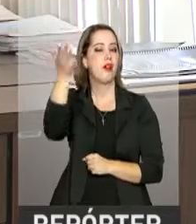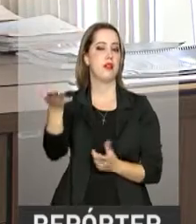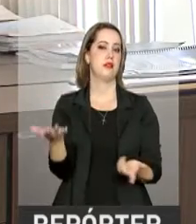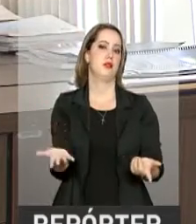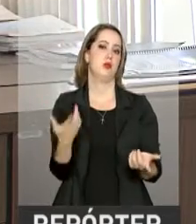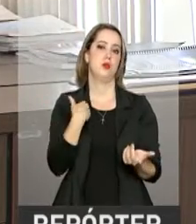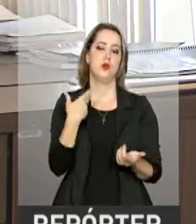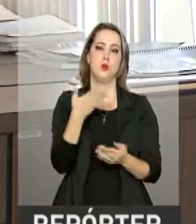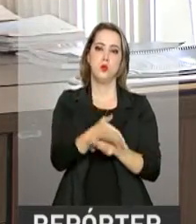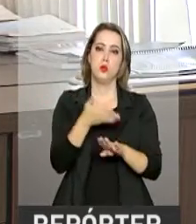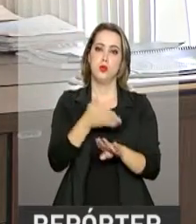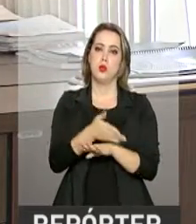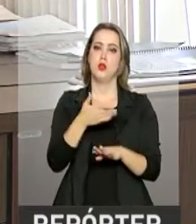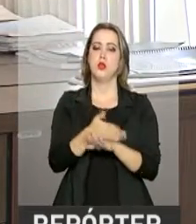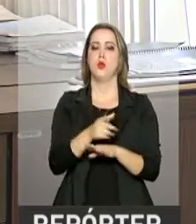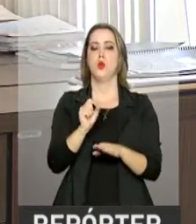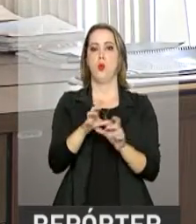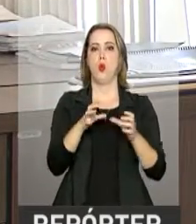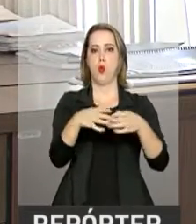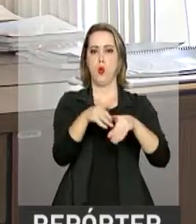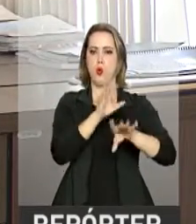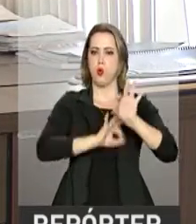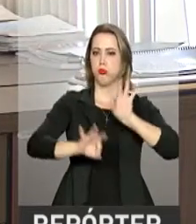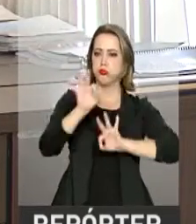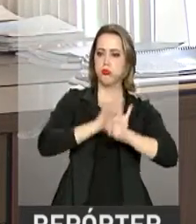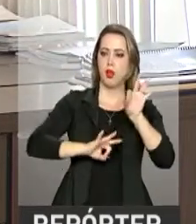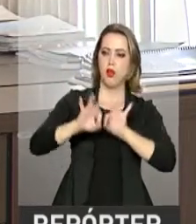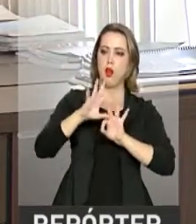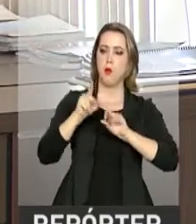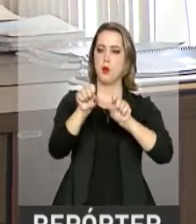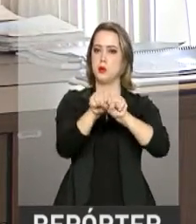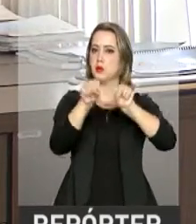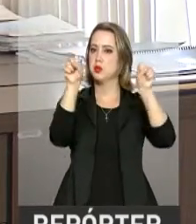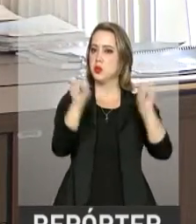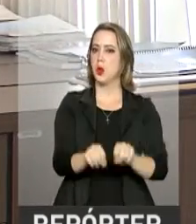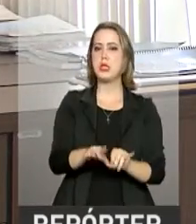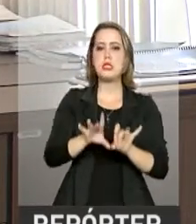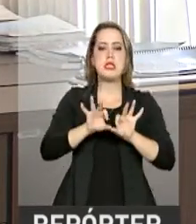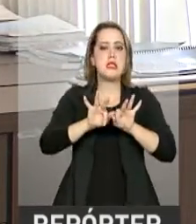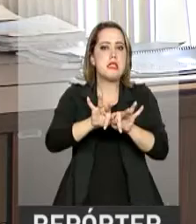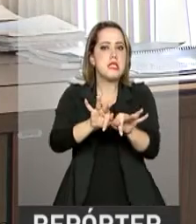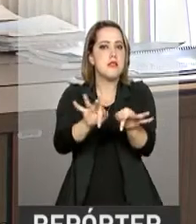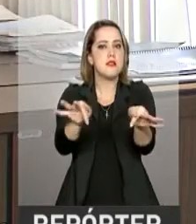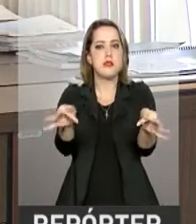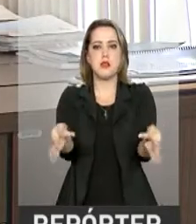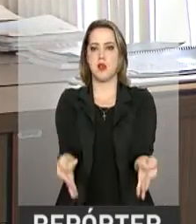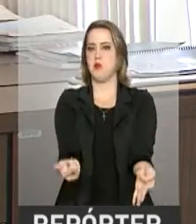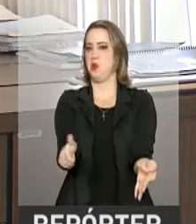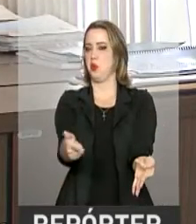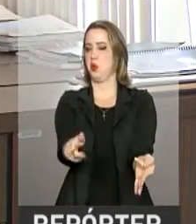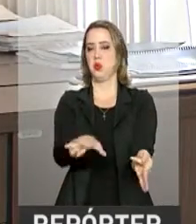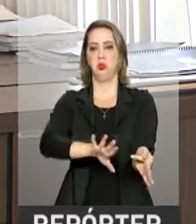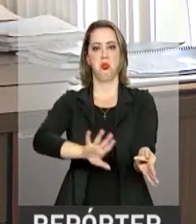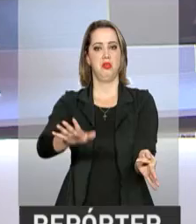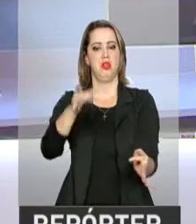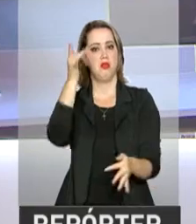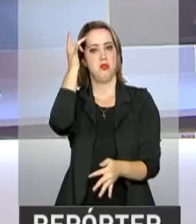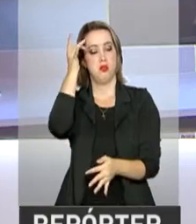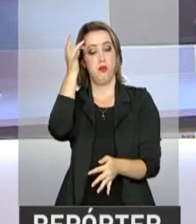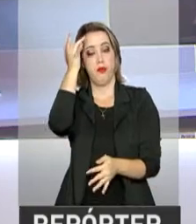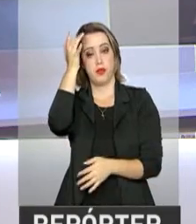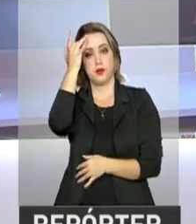equipe do cérebro que desenvolveu fez esse sistema da forma mais simples óbvio que não tenha grande dificuldade